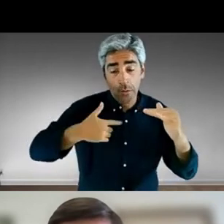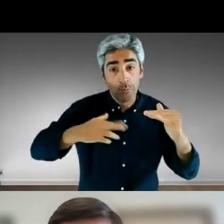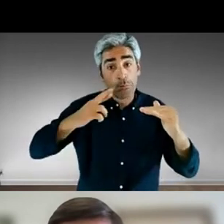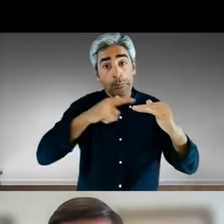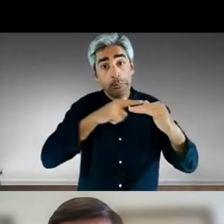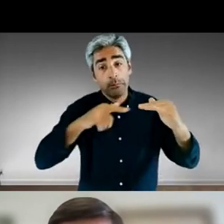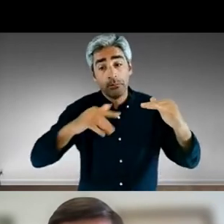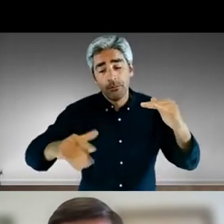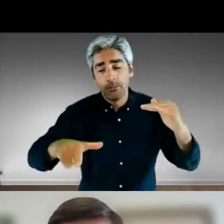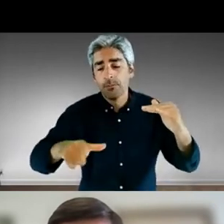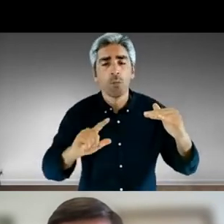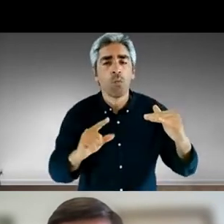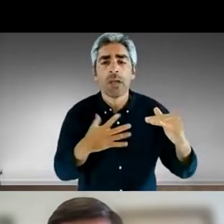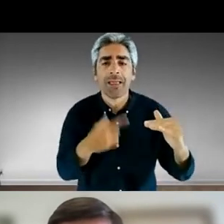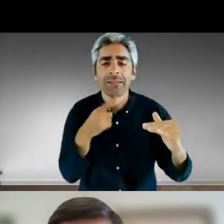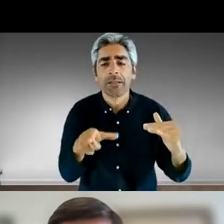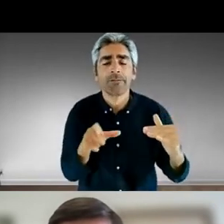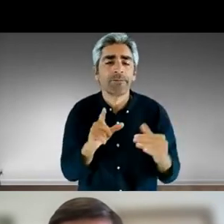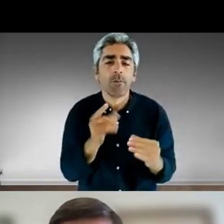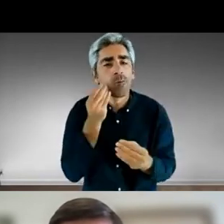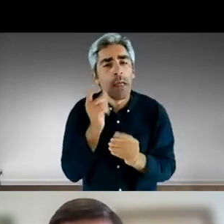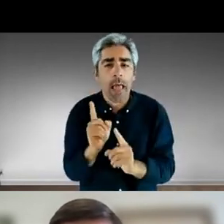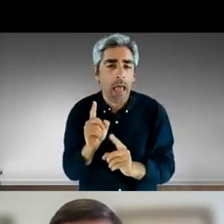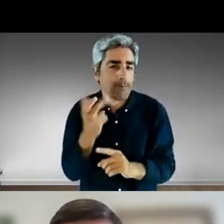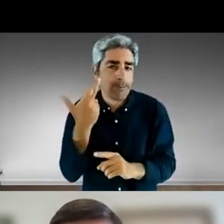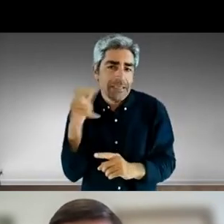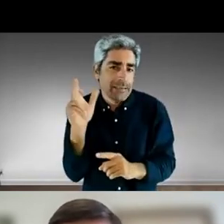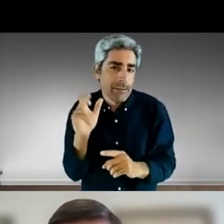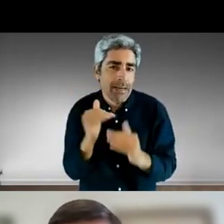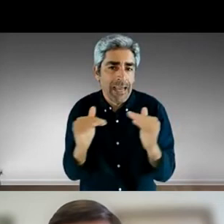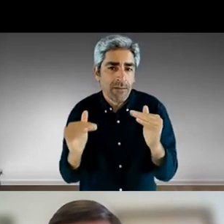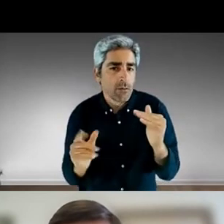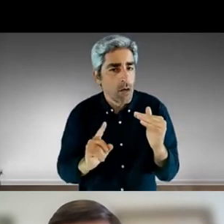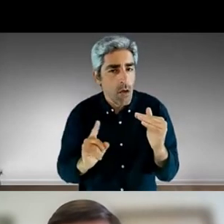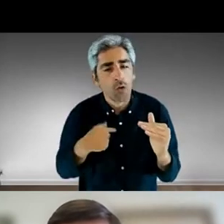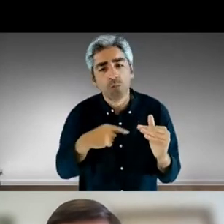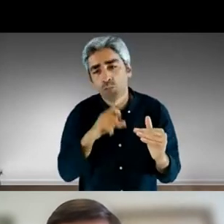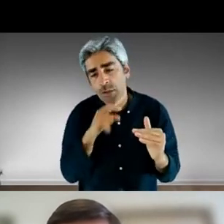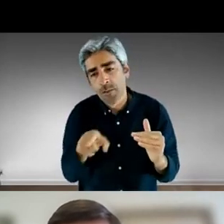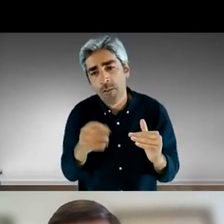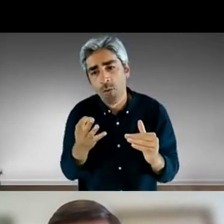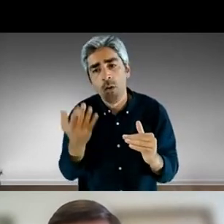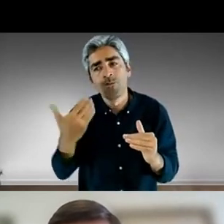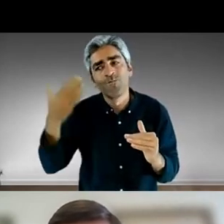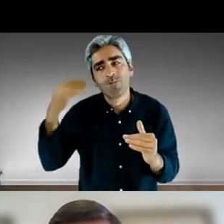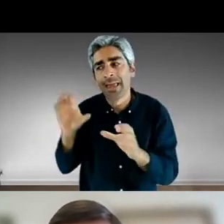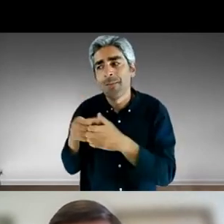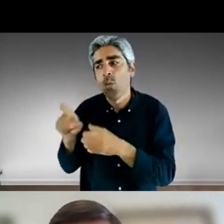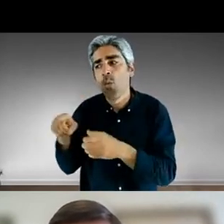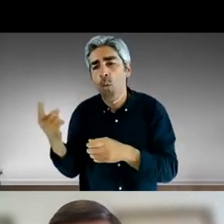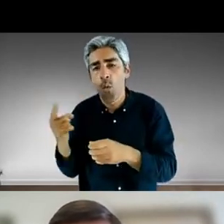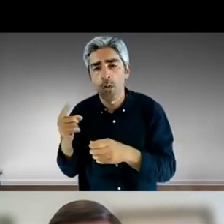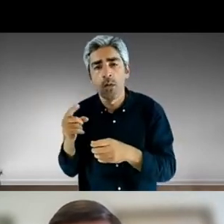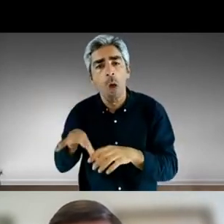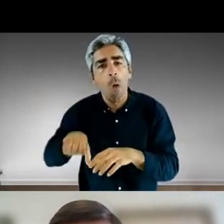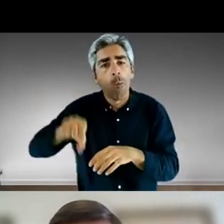sejam pessoas condenadas ao baixo rendimento. O que quer dizer que nós podemos integrar pessoas que tiveram insucesso em outras equipas